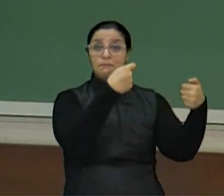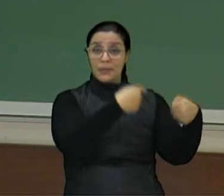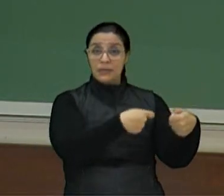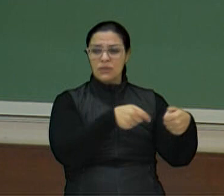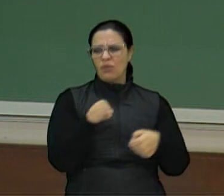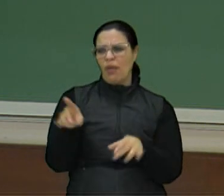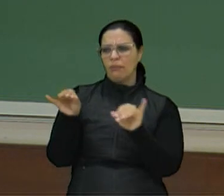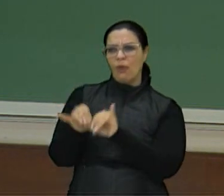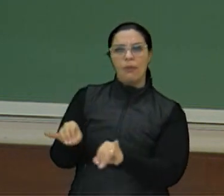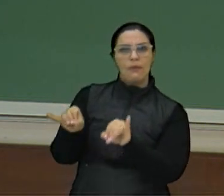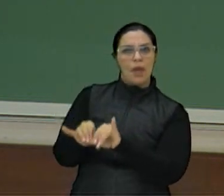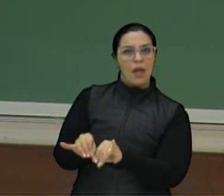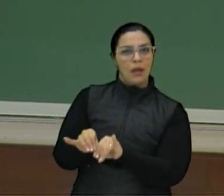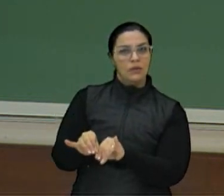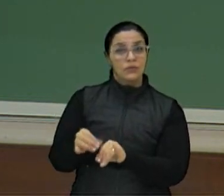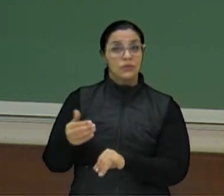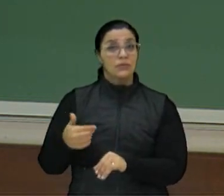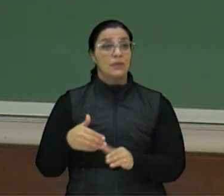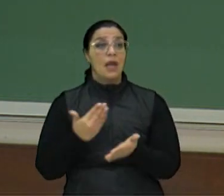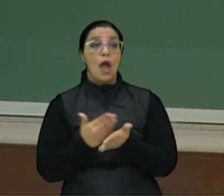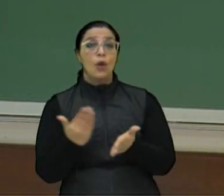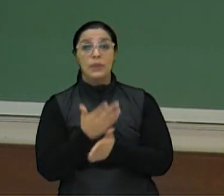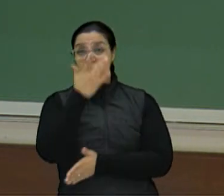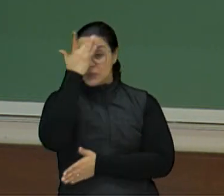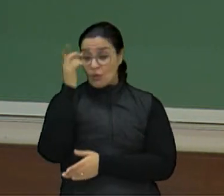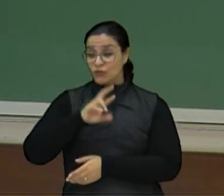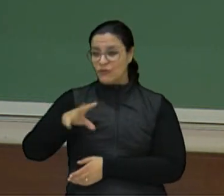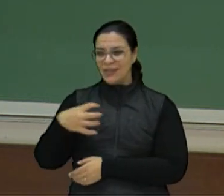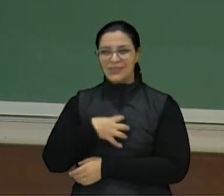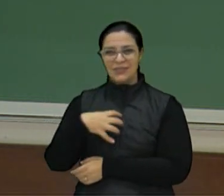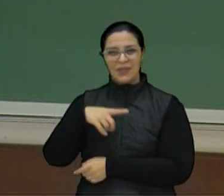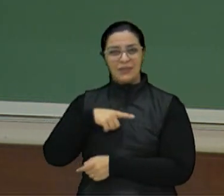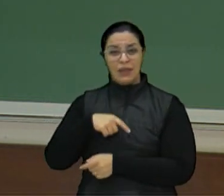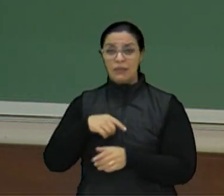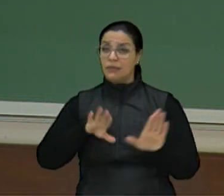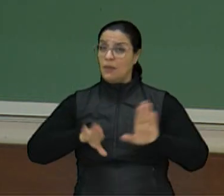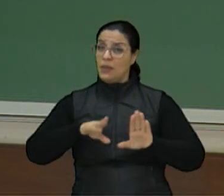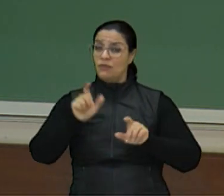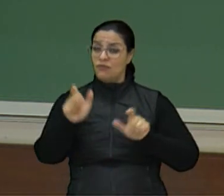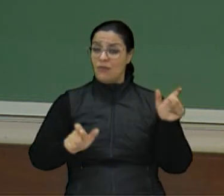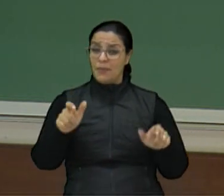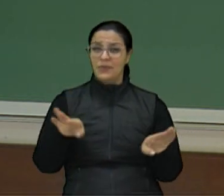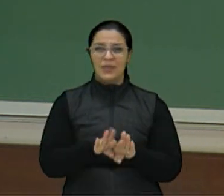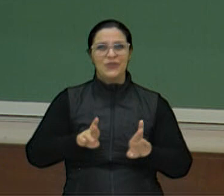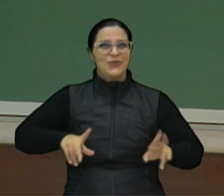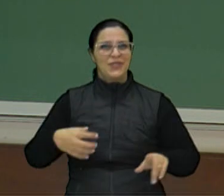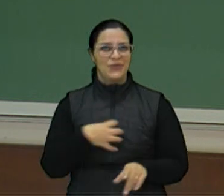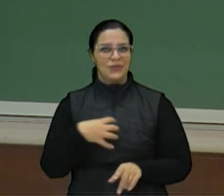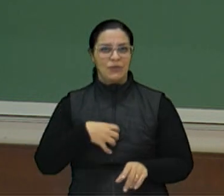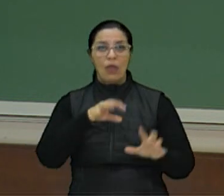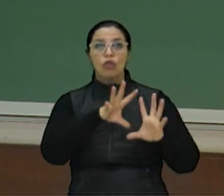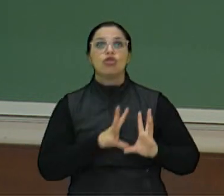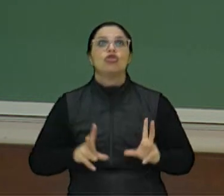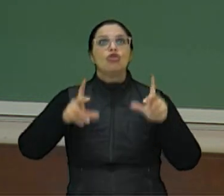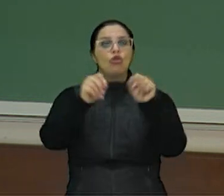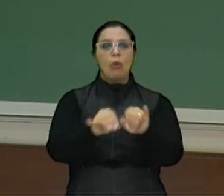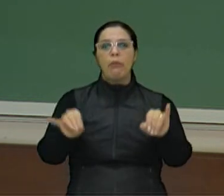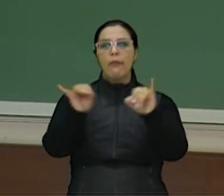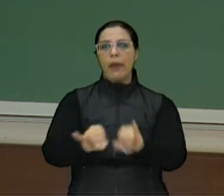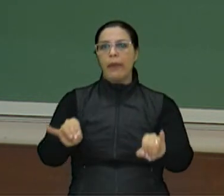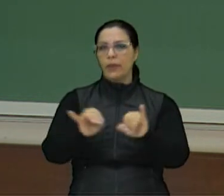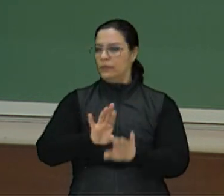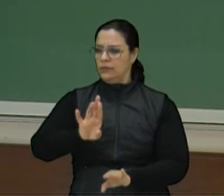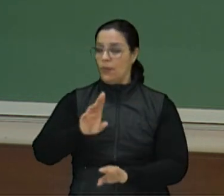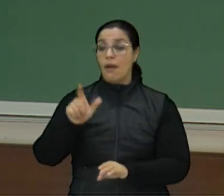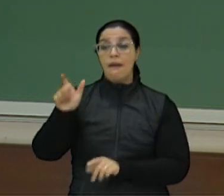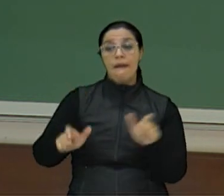O que é supérfluo numa idade não é supérfluo na outra. Cada situação é uma. Não podemos ser generalistas, tá? Nós